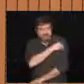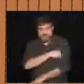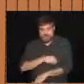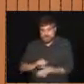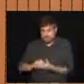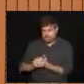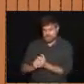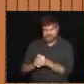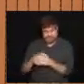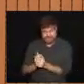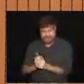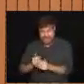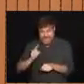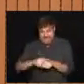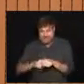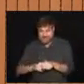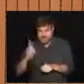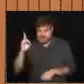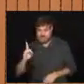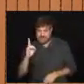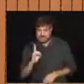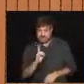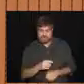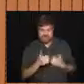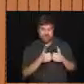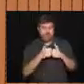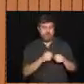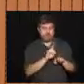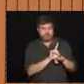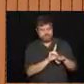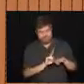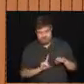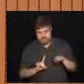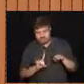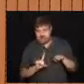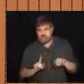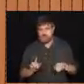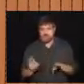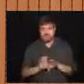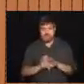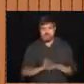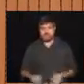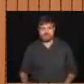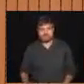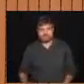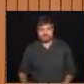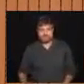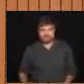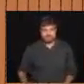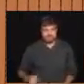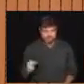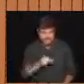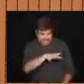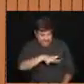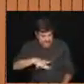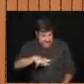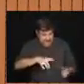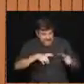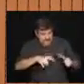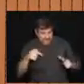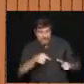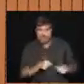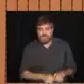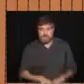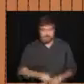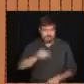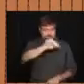ela própria, quando for descer, além da asepsia que fizer nela, tá, uma asepsia naquele espaço que ela tiver